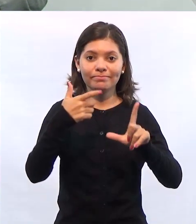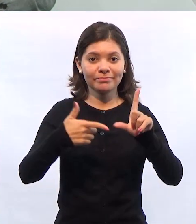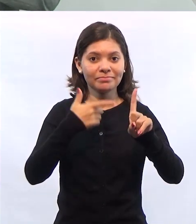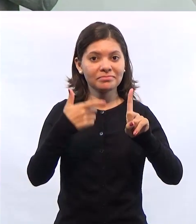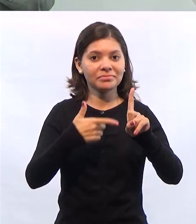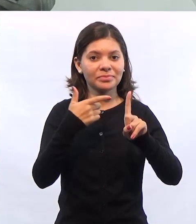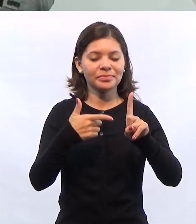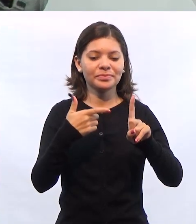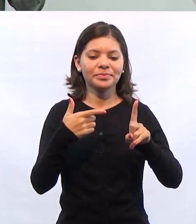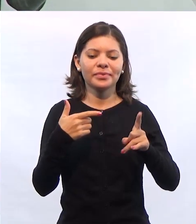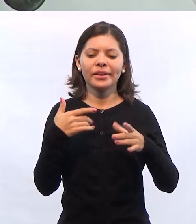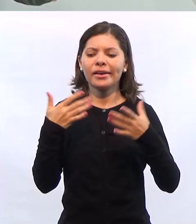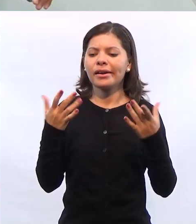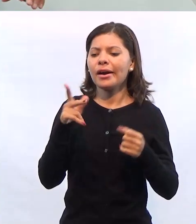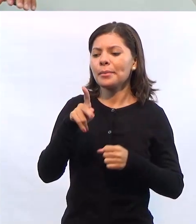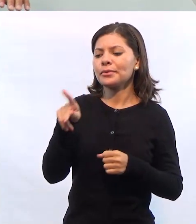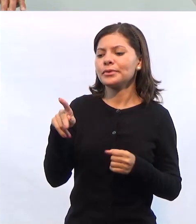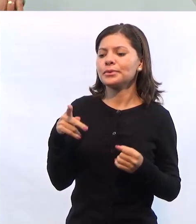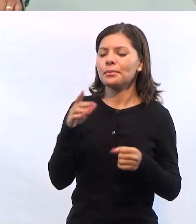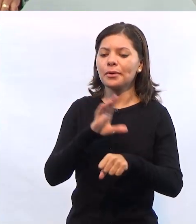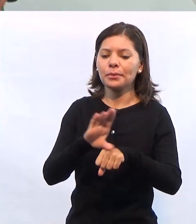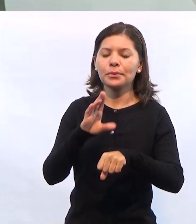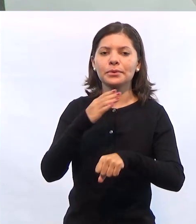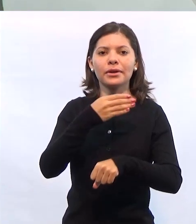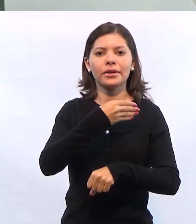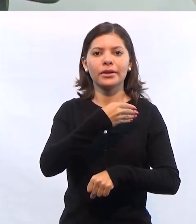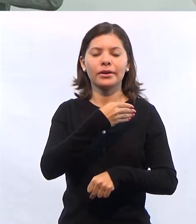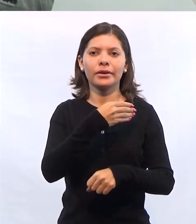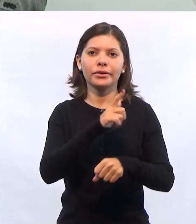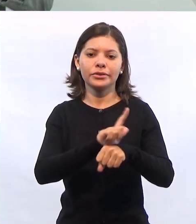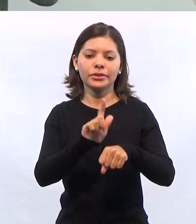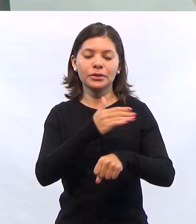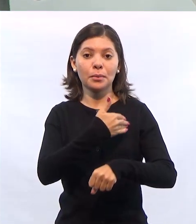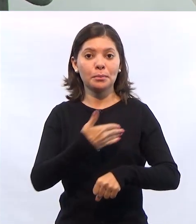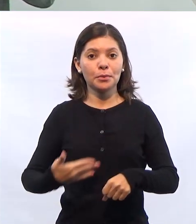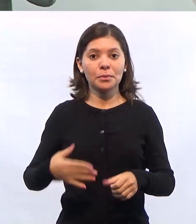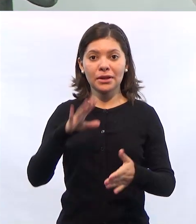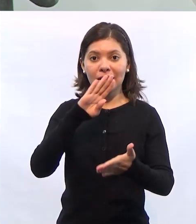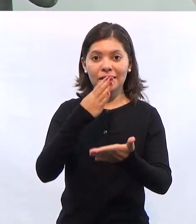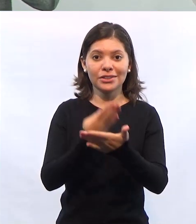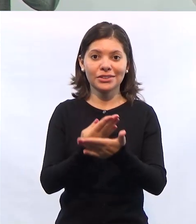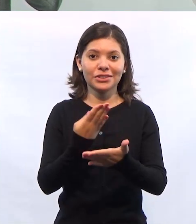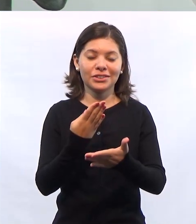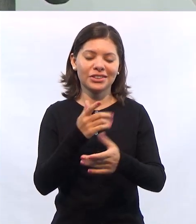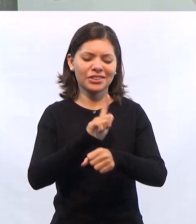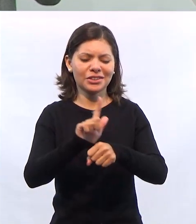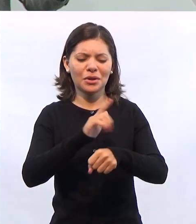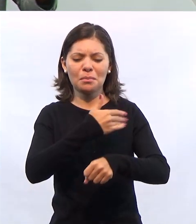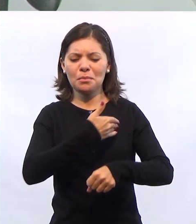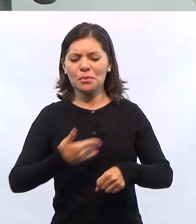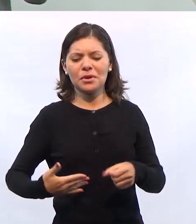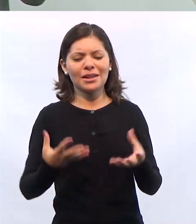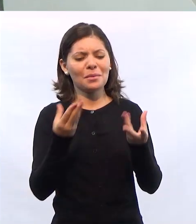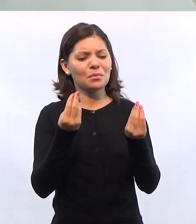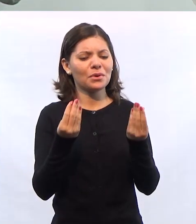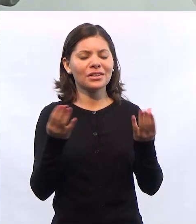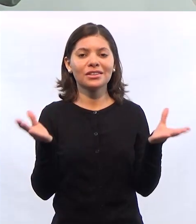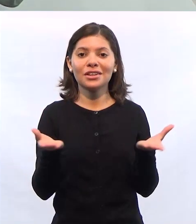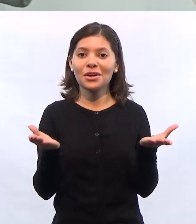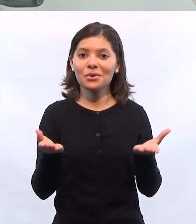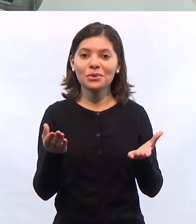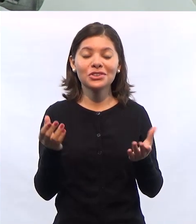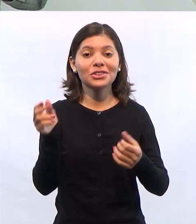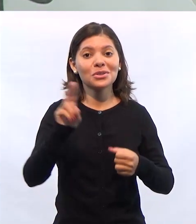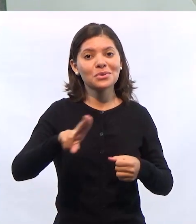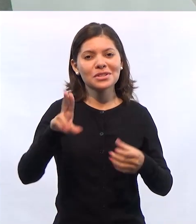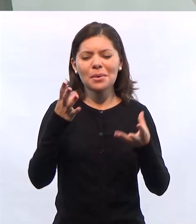produtivo e isso é gestão pública Acredite a gestão pública se apoderou de muitas mas muitas e até